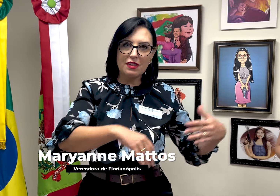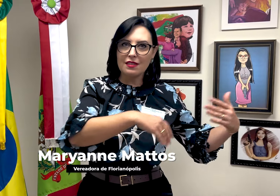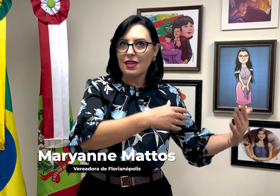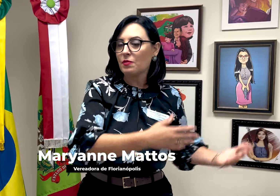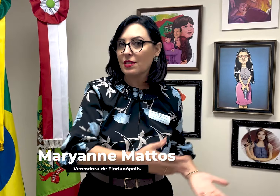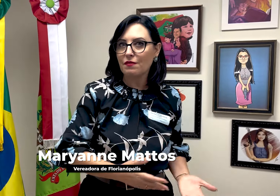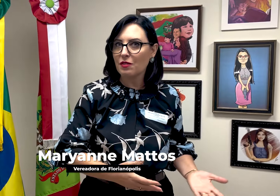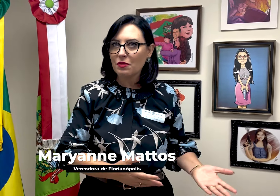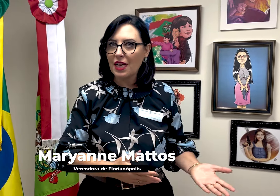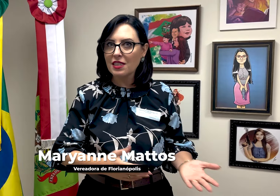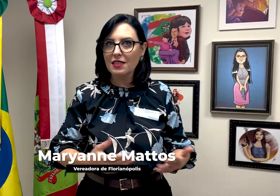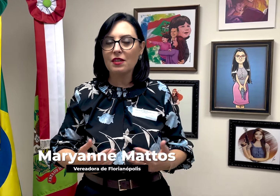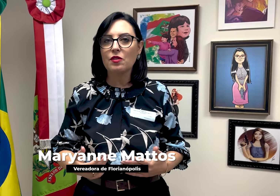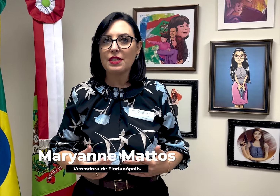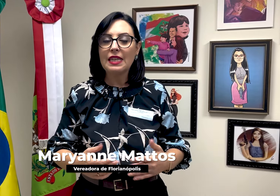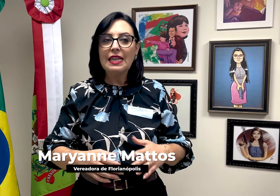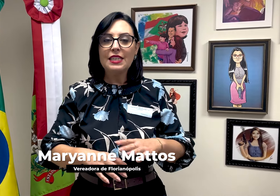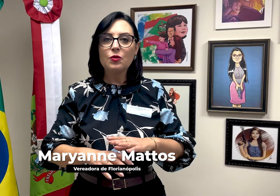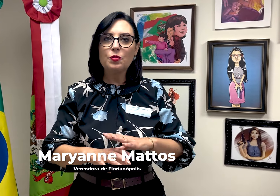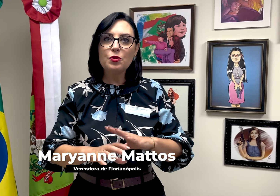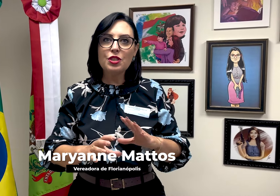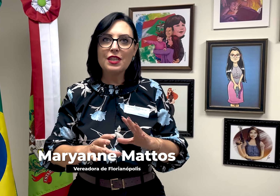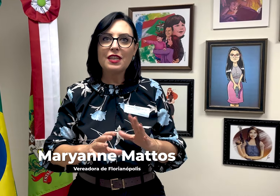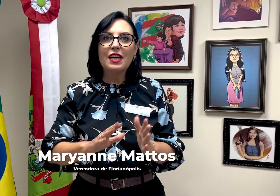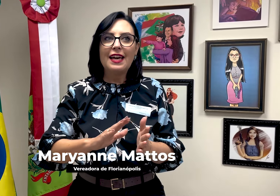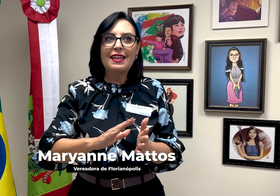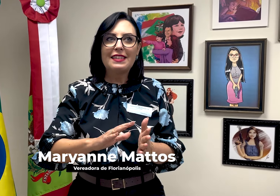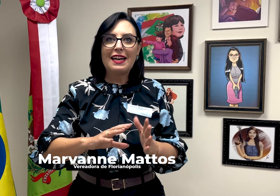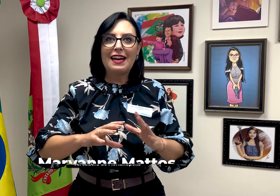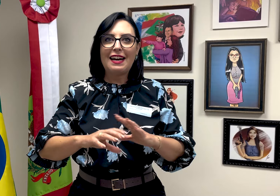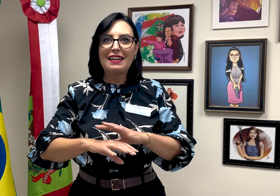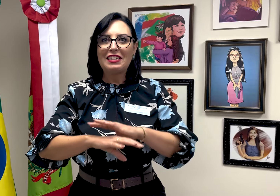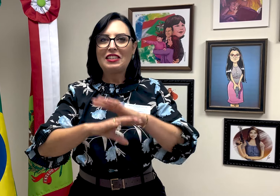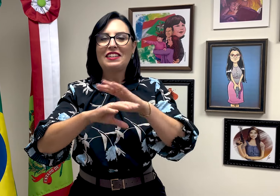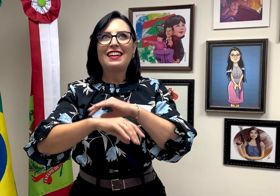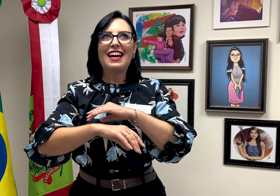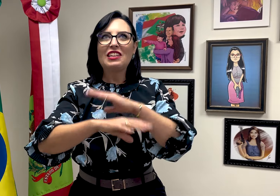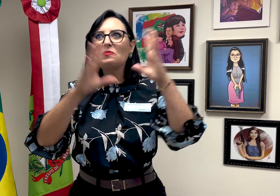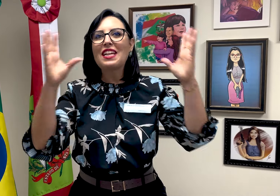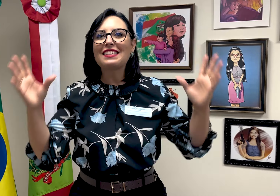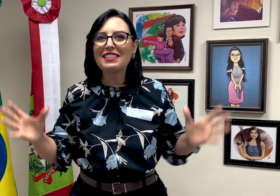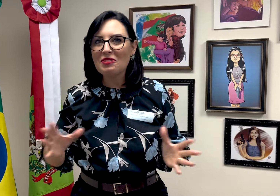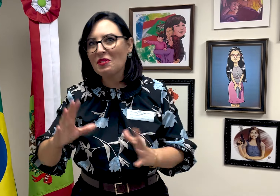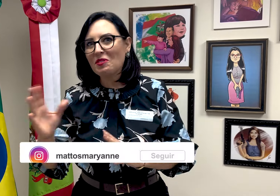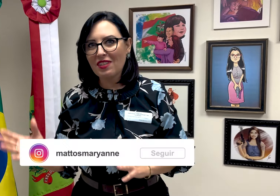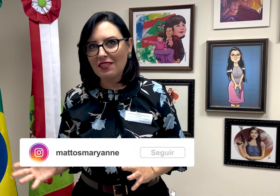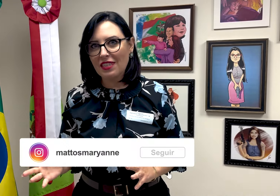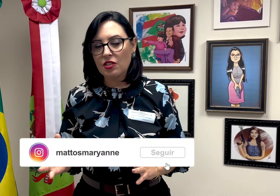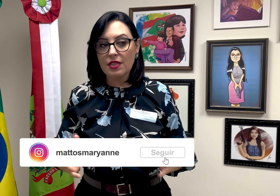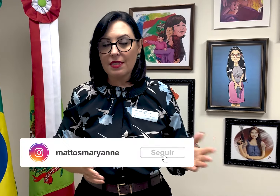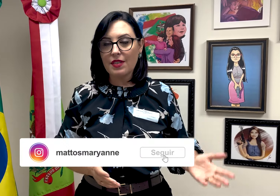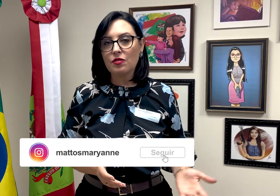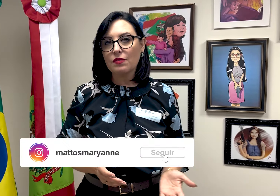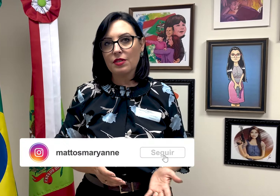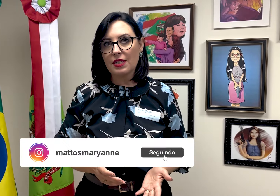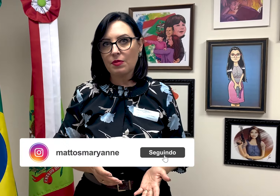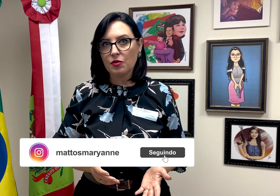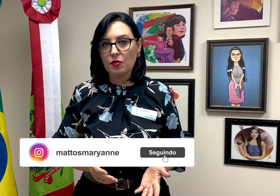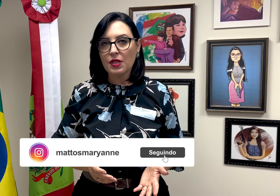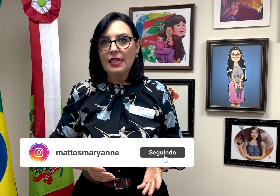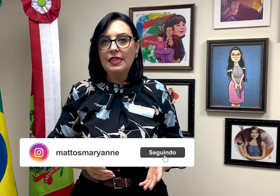fizeram desde a época da faculdade até agora. E eu pude ter a iluminação de ver o outro lado da história através do